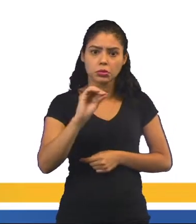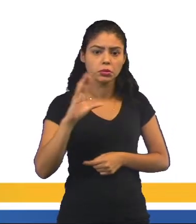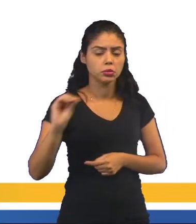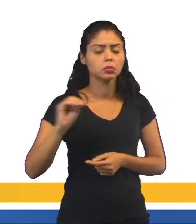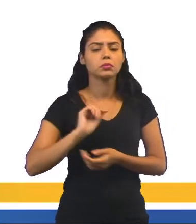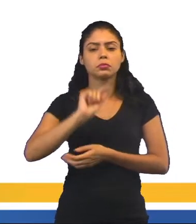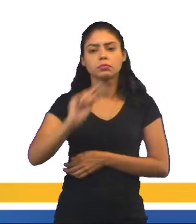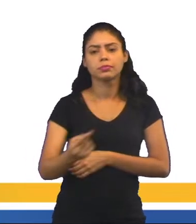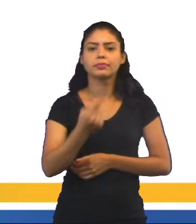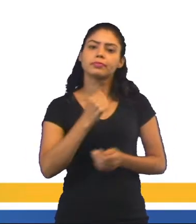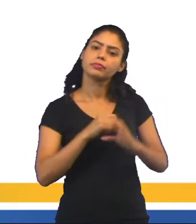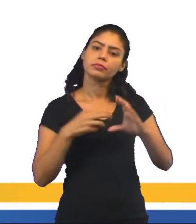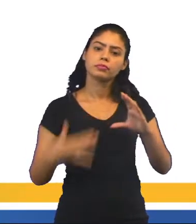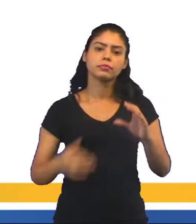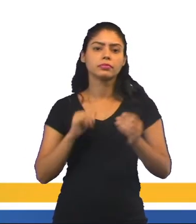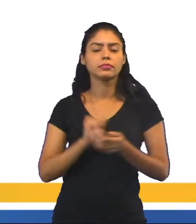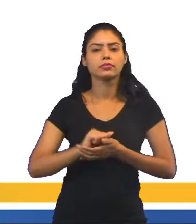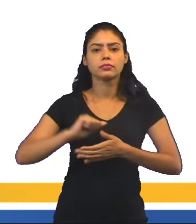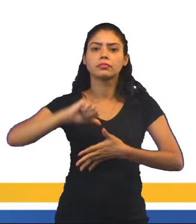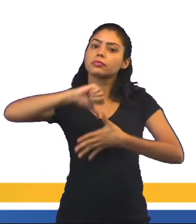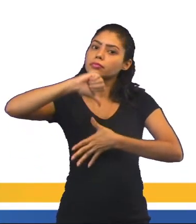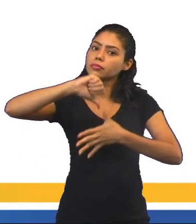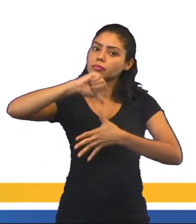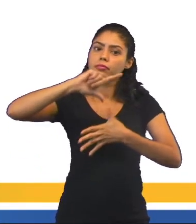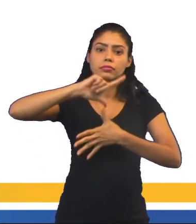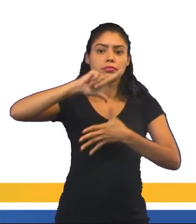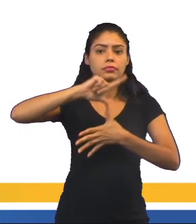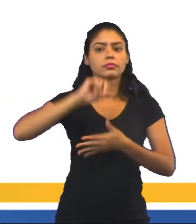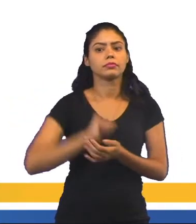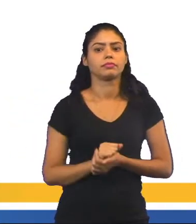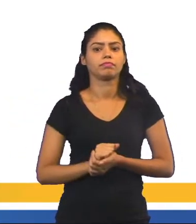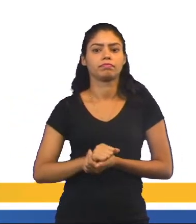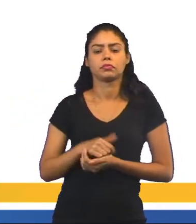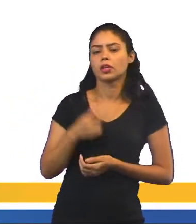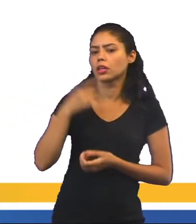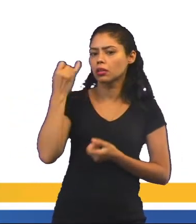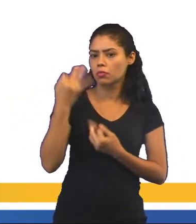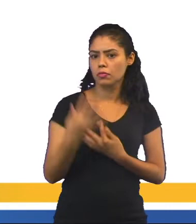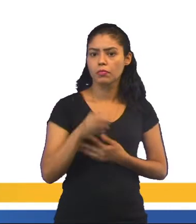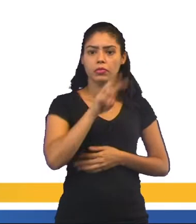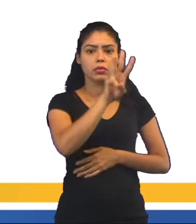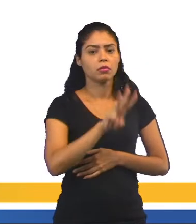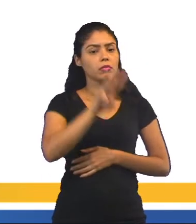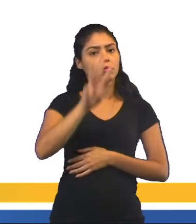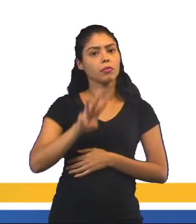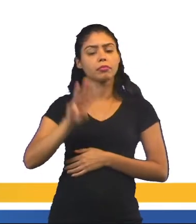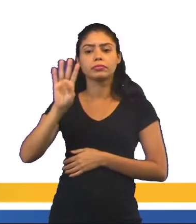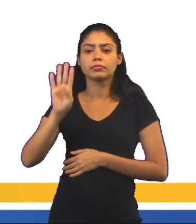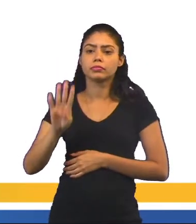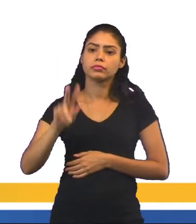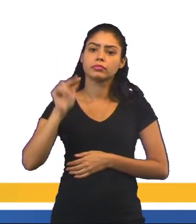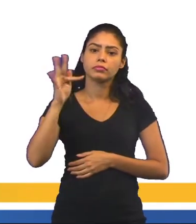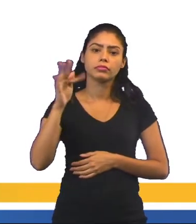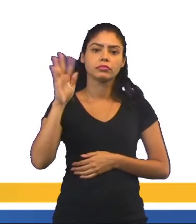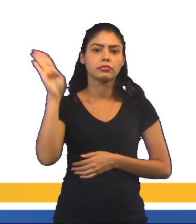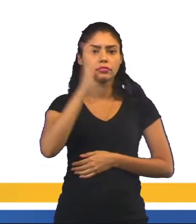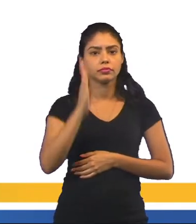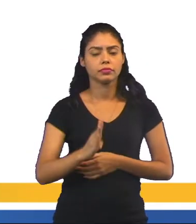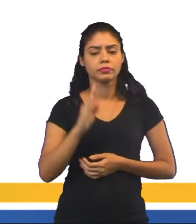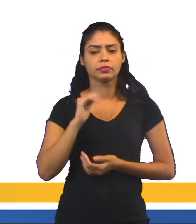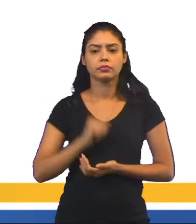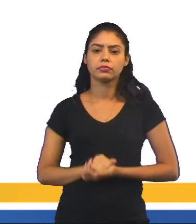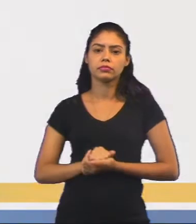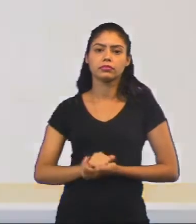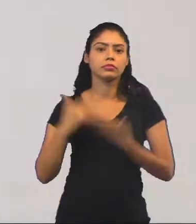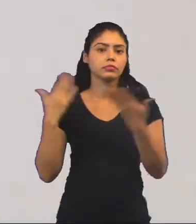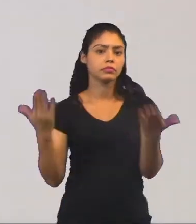mil espécies na América Latina, segundo o Fundo Mundial para a Natureza, WWF